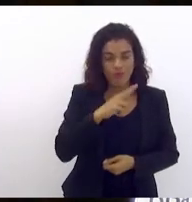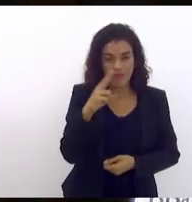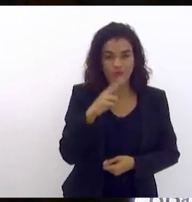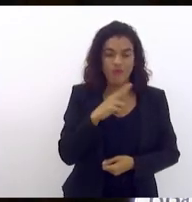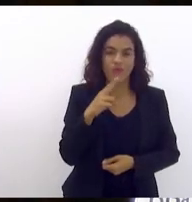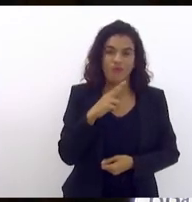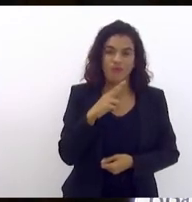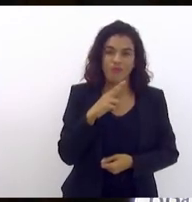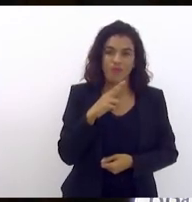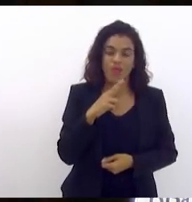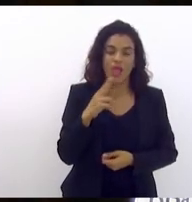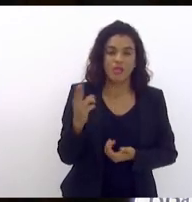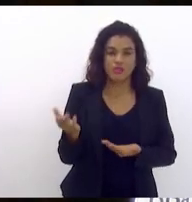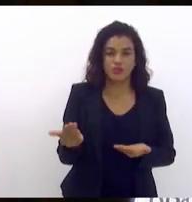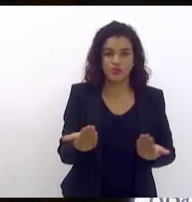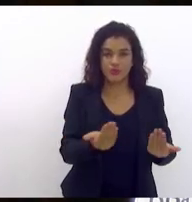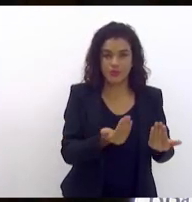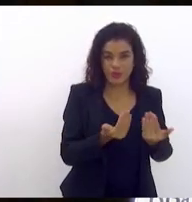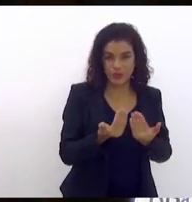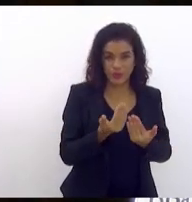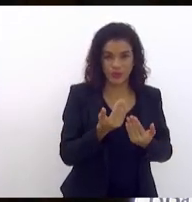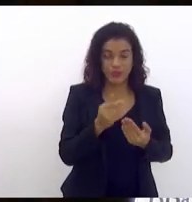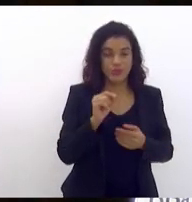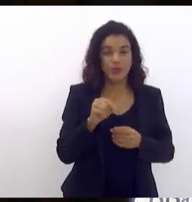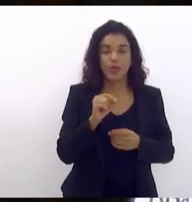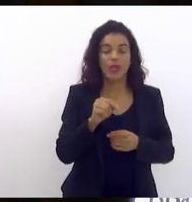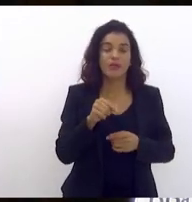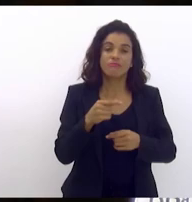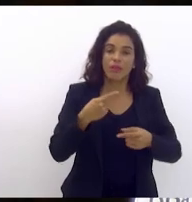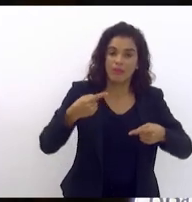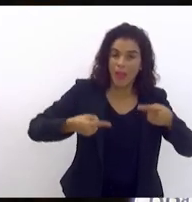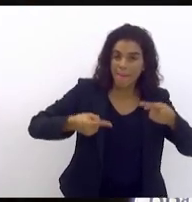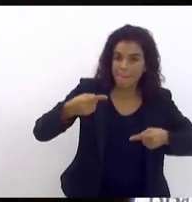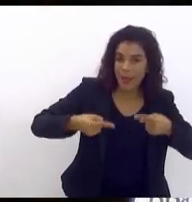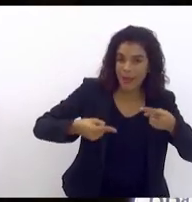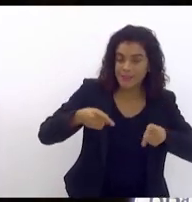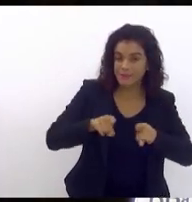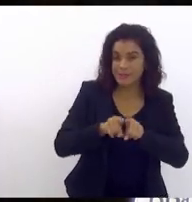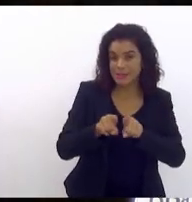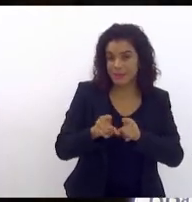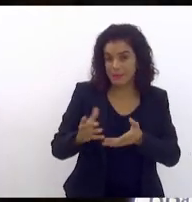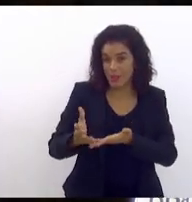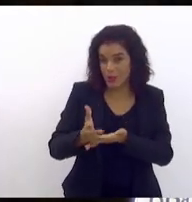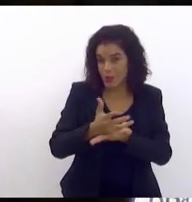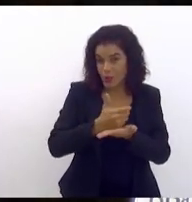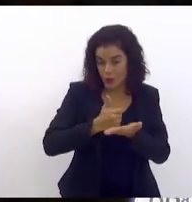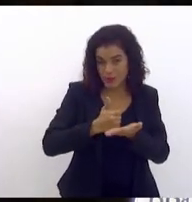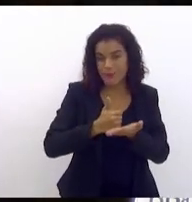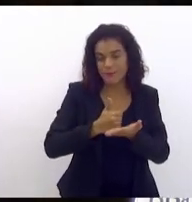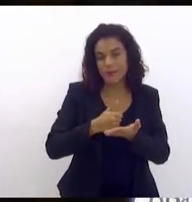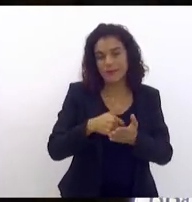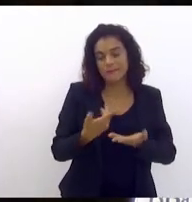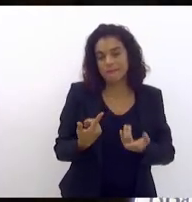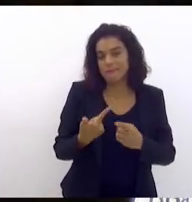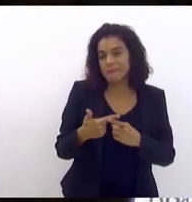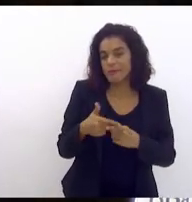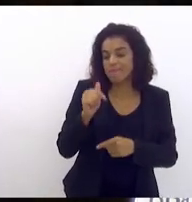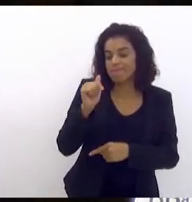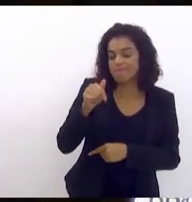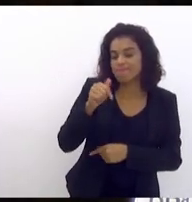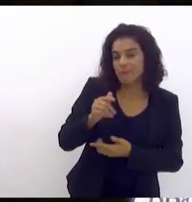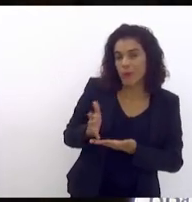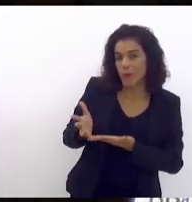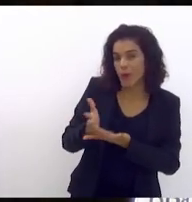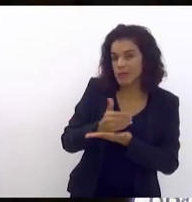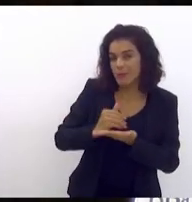colocar a juventude não só no centro do debate mas também no centro do orçamento porque essa talvez seja a